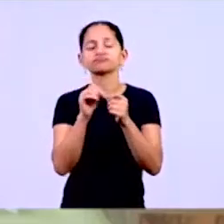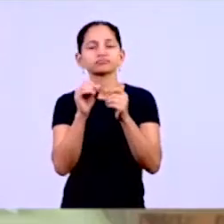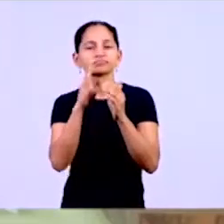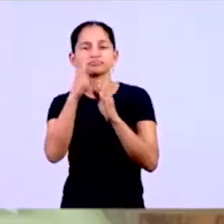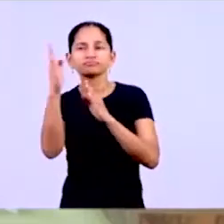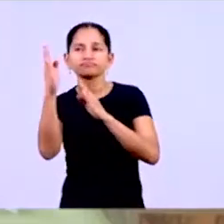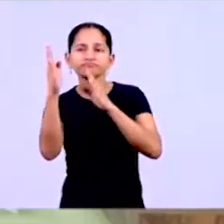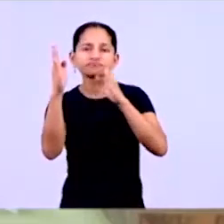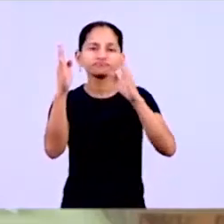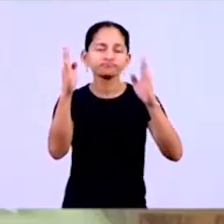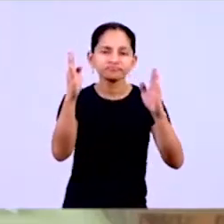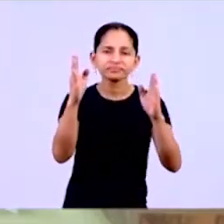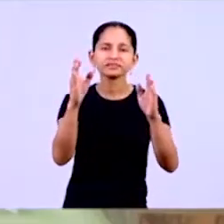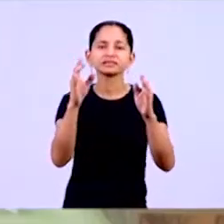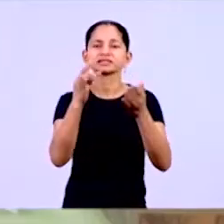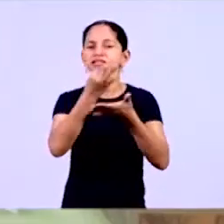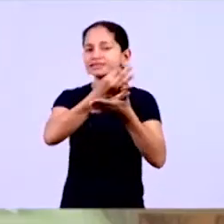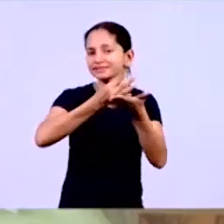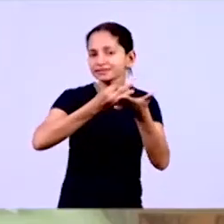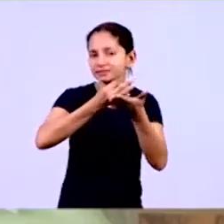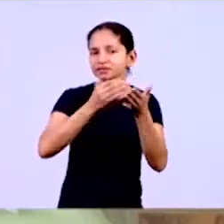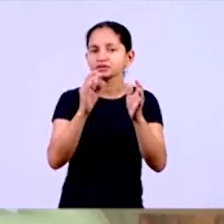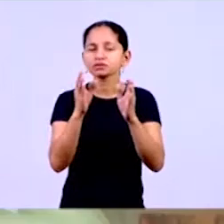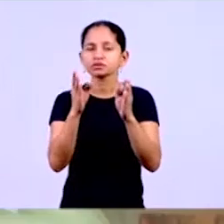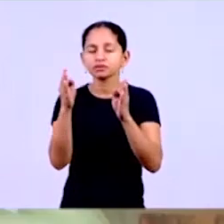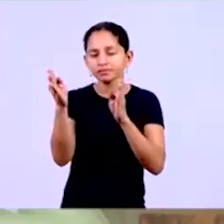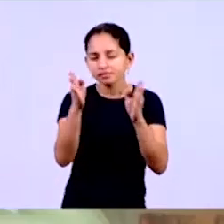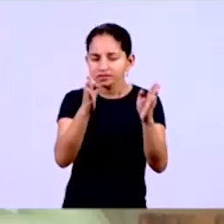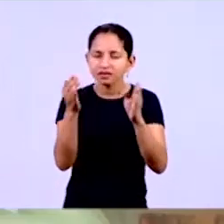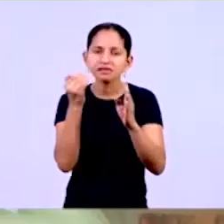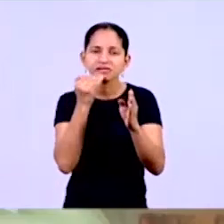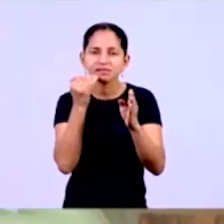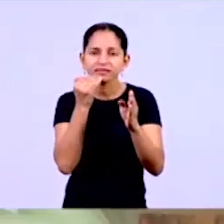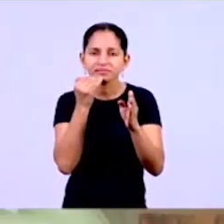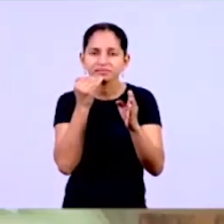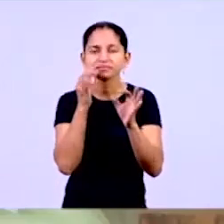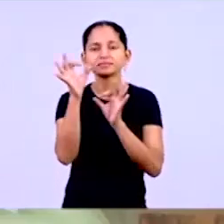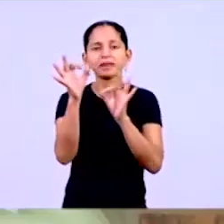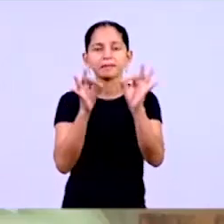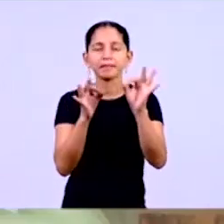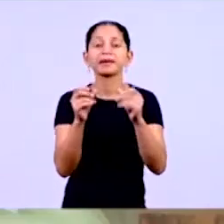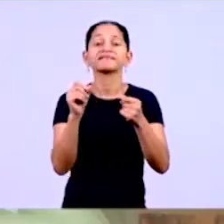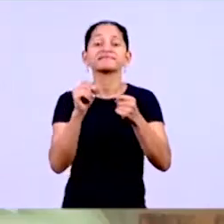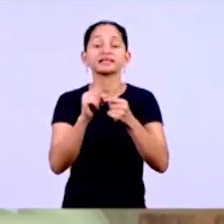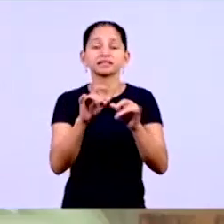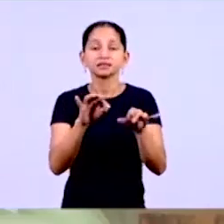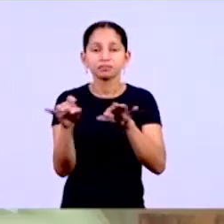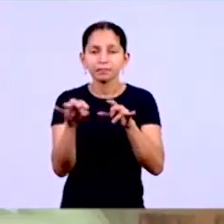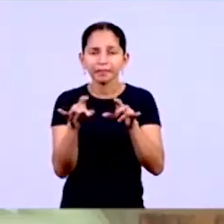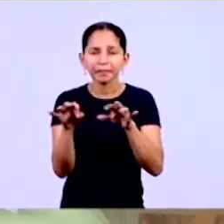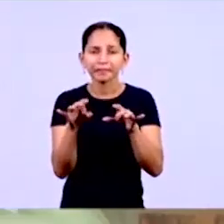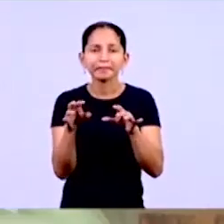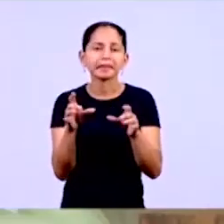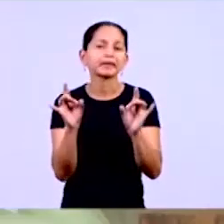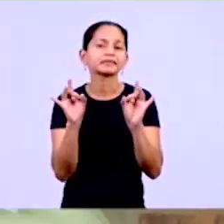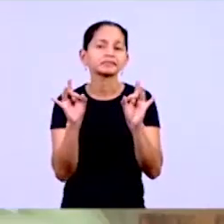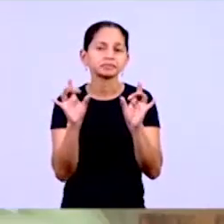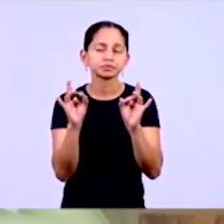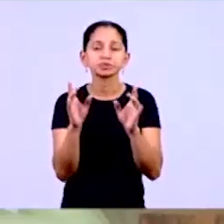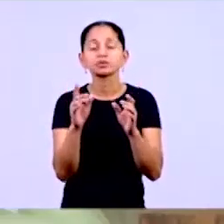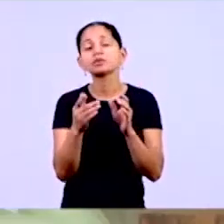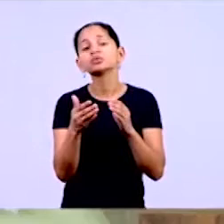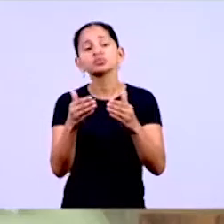espaçamento, alinhar o texto justificado, aplicar a digitação e a fonte no tamanho que nós